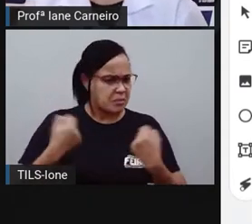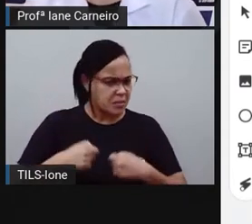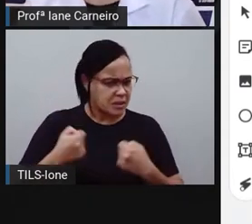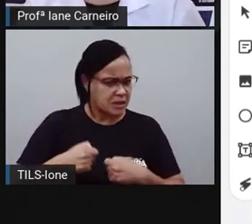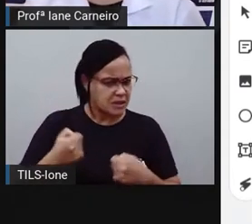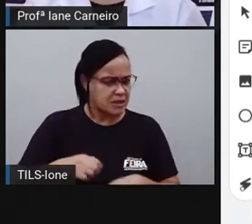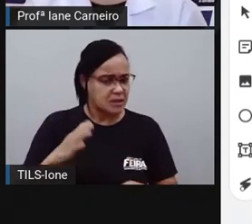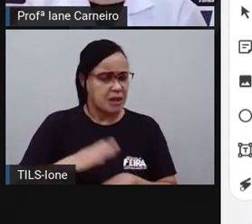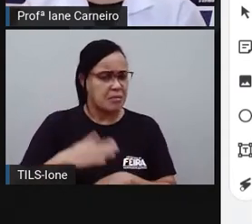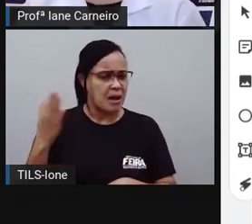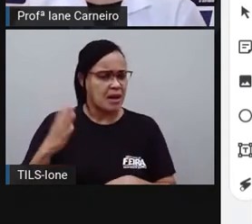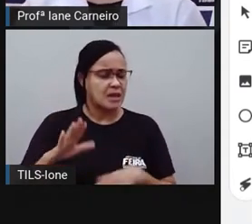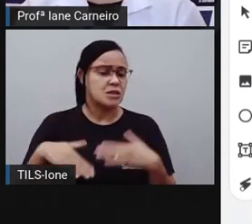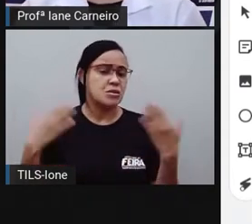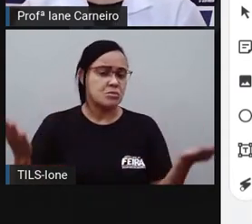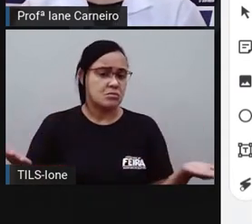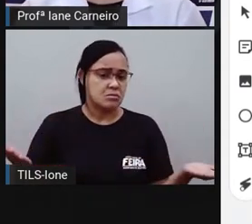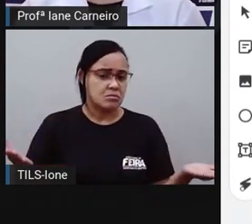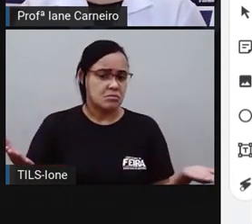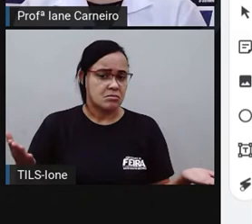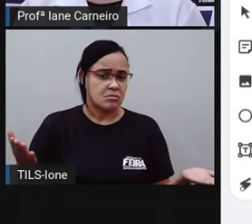um retângulo? Ó.